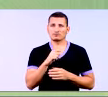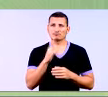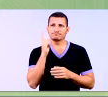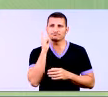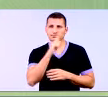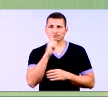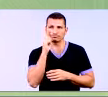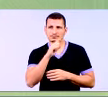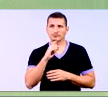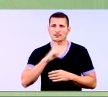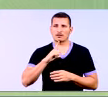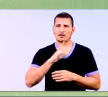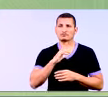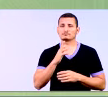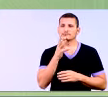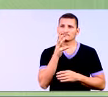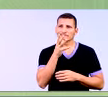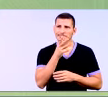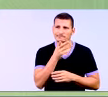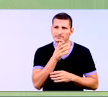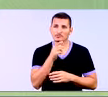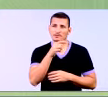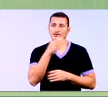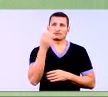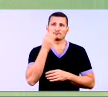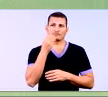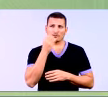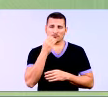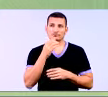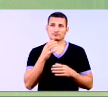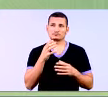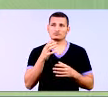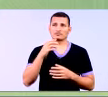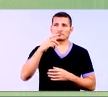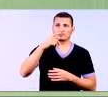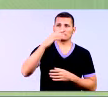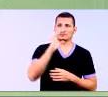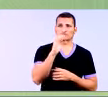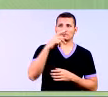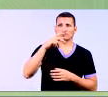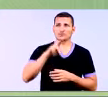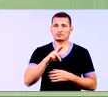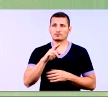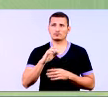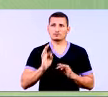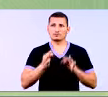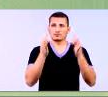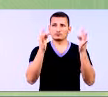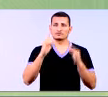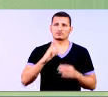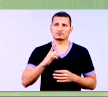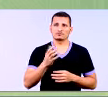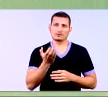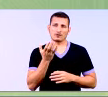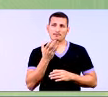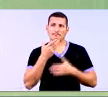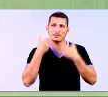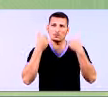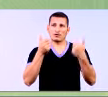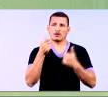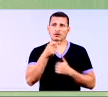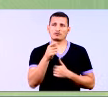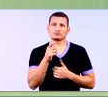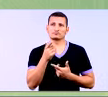ela é muito lenta. E esse é o ponto fraco e os processadores estão, toda a tecnologia está tentando para suprir essa deficiência